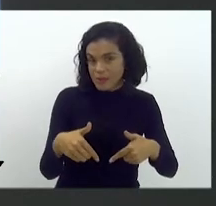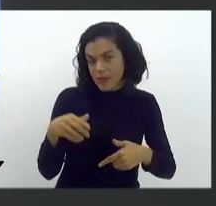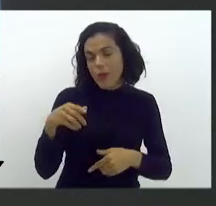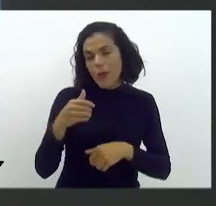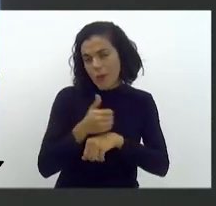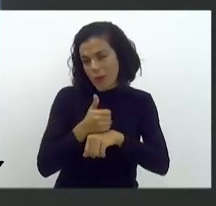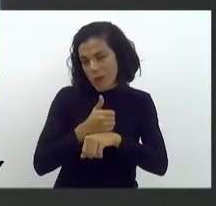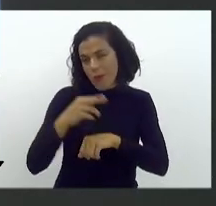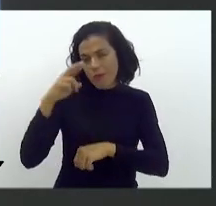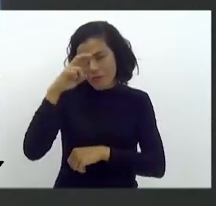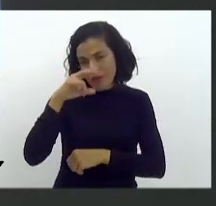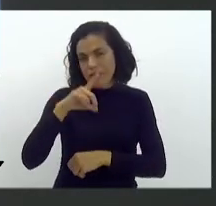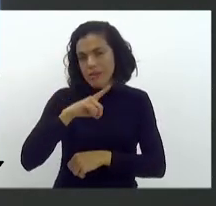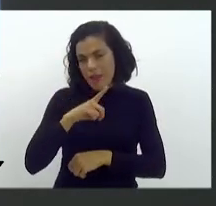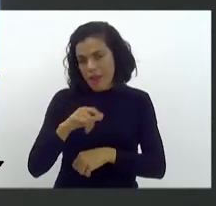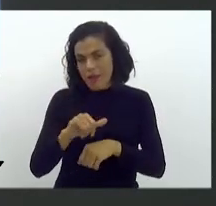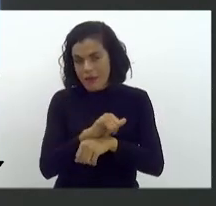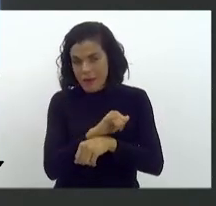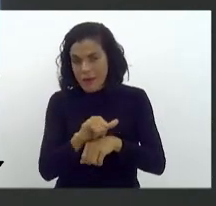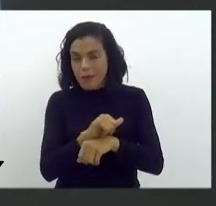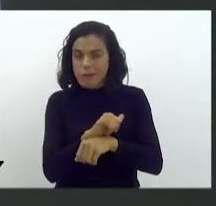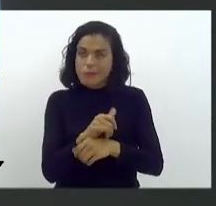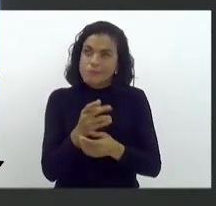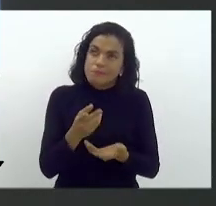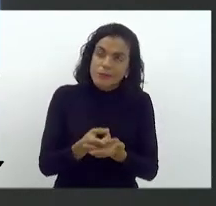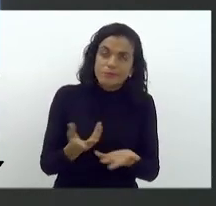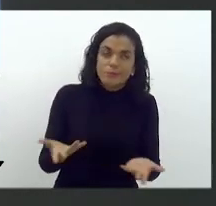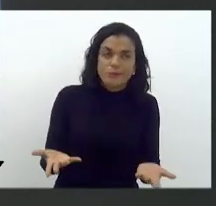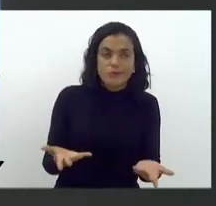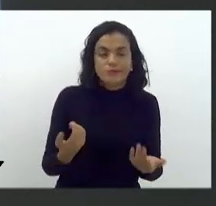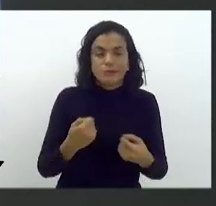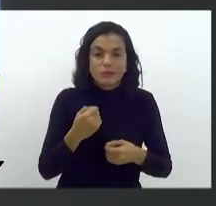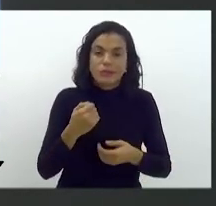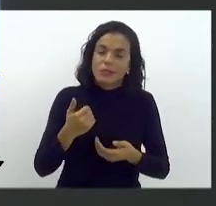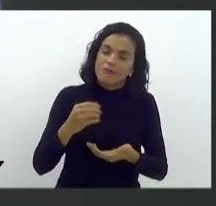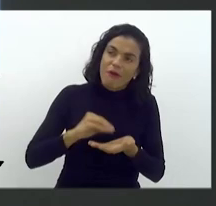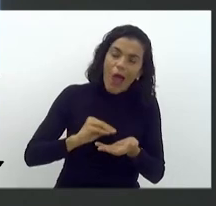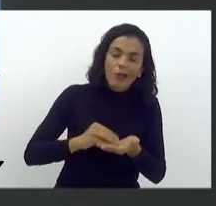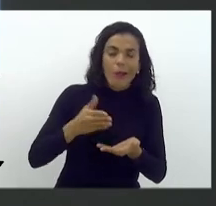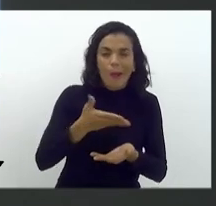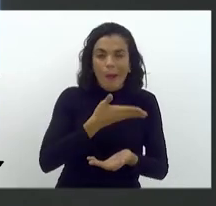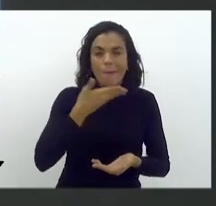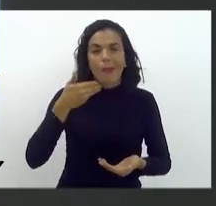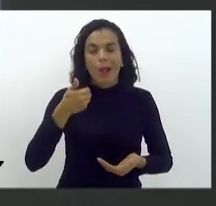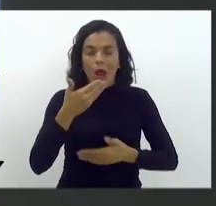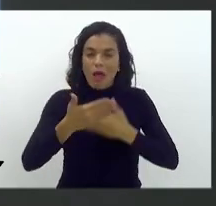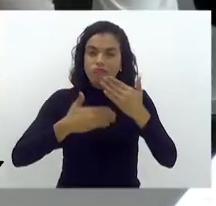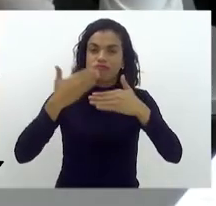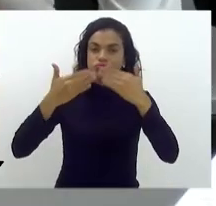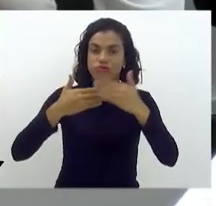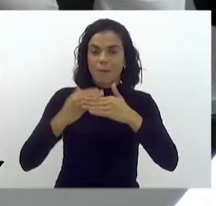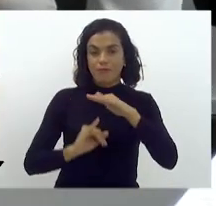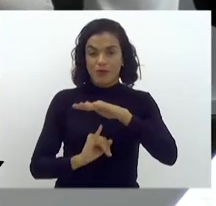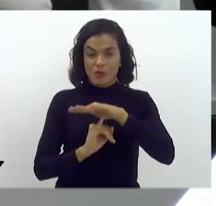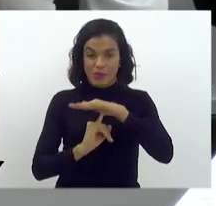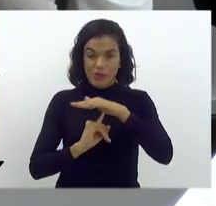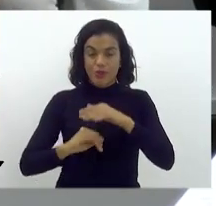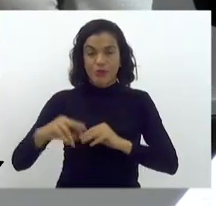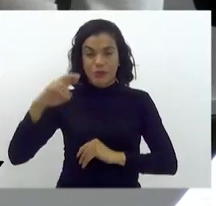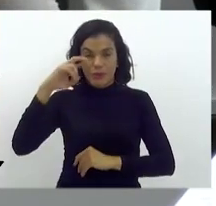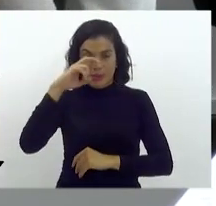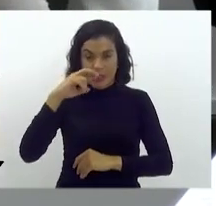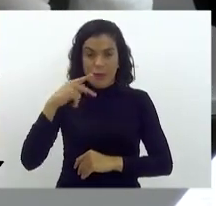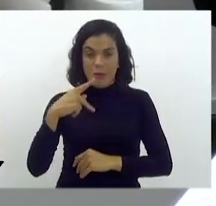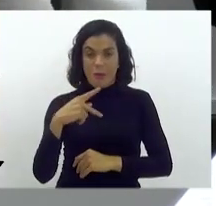peritos tem os recursos muitas vezes ainda que precisa melhorar nos recursos nos institutos de perícia